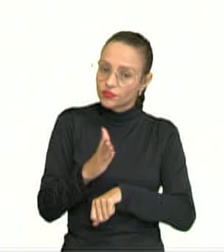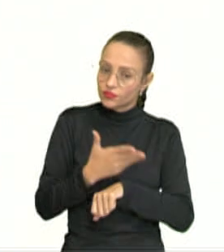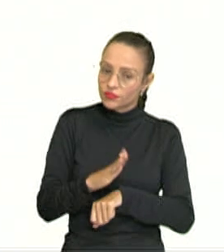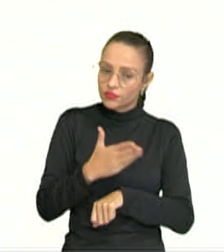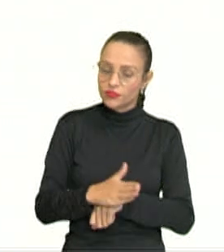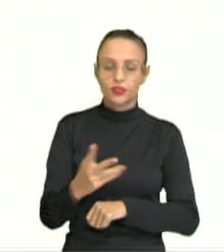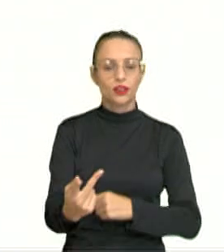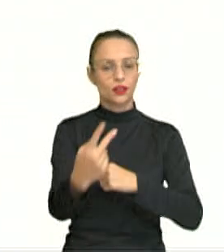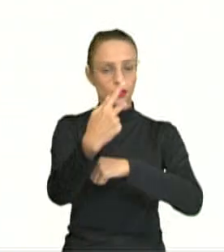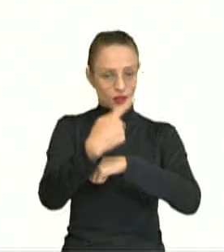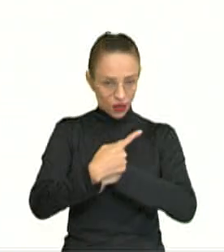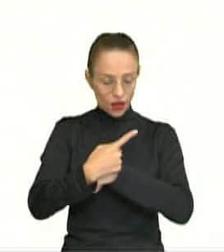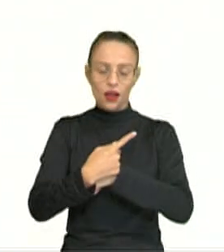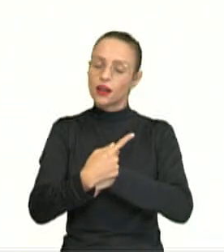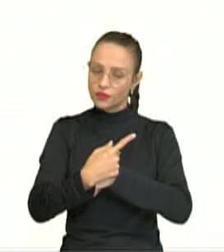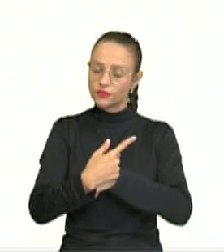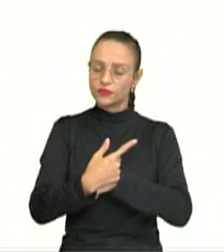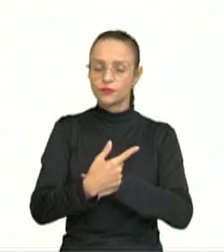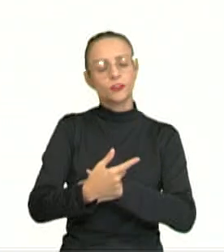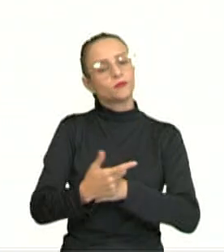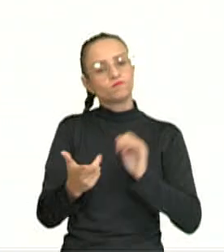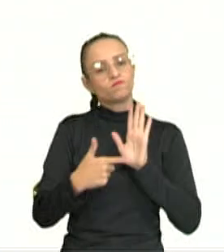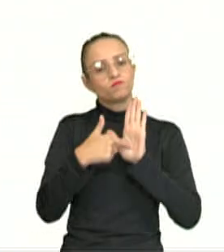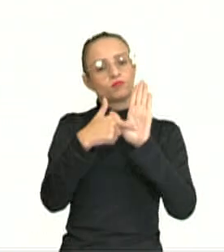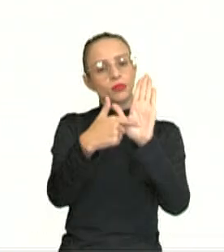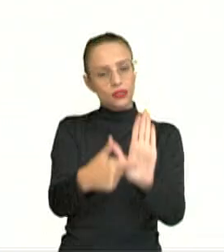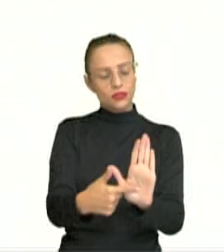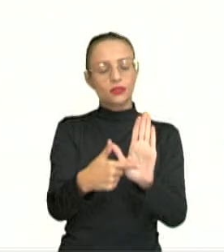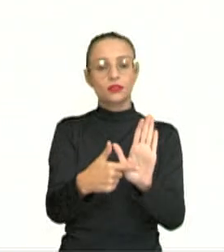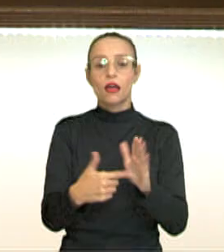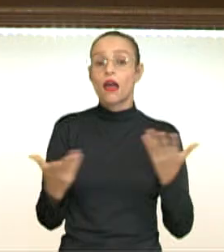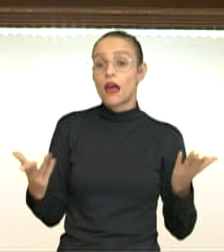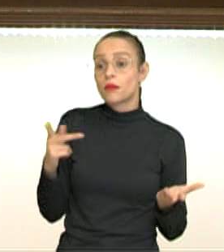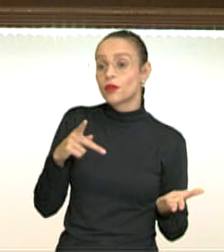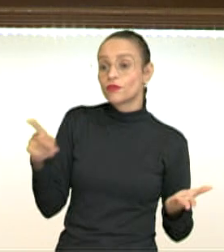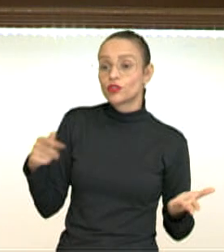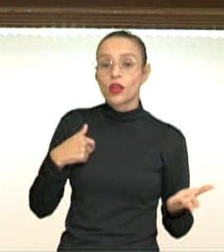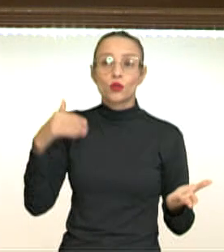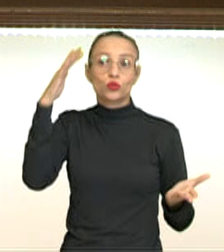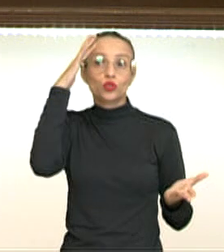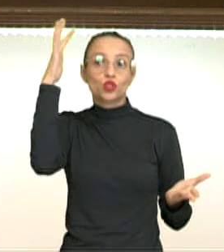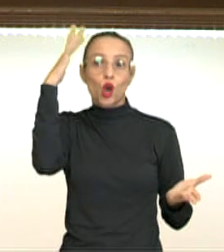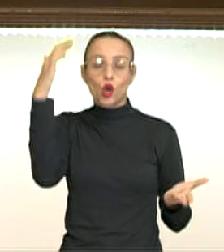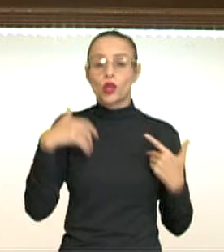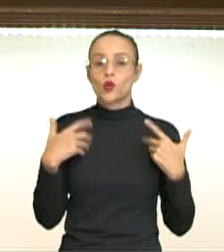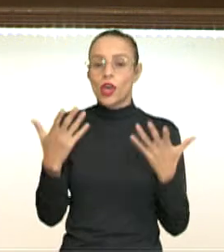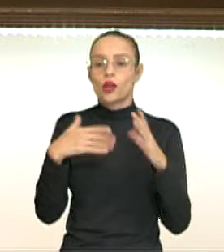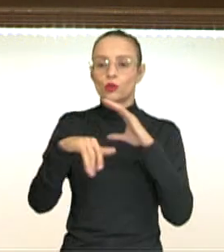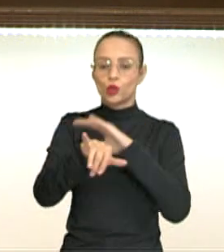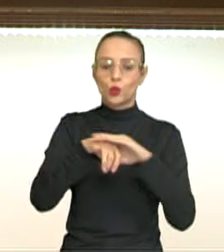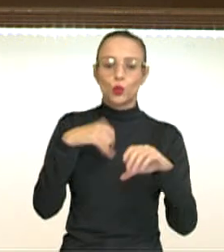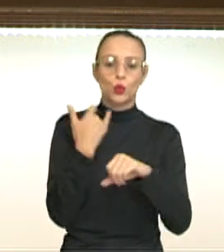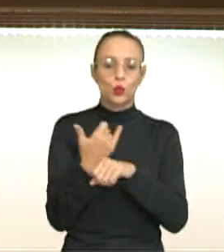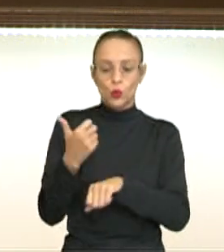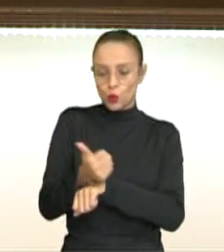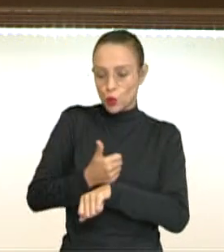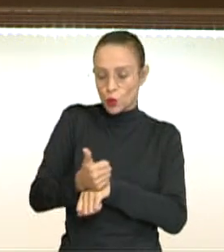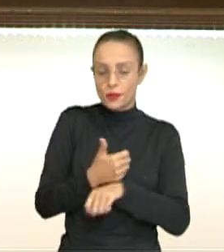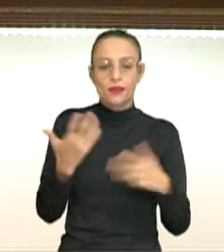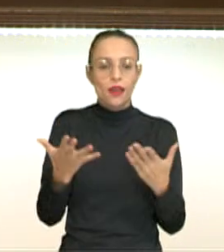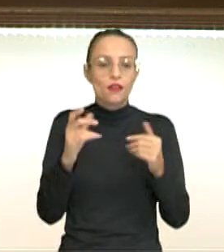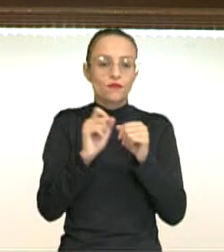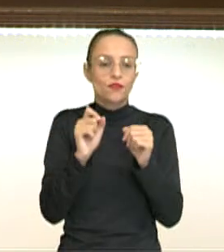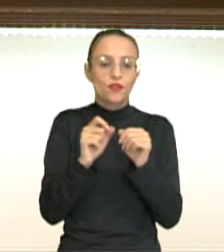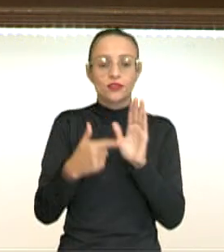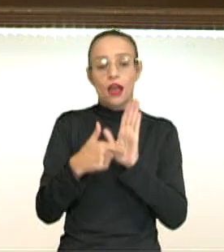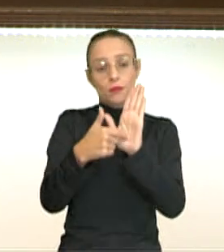isso, grave esse vídeo, faça essa apresentação. Ah, professor, eu tenho um sonho de ser youtuber, de fazer aí apresentações